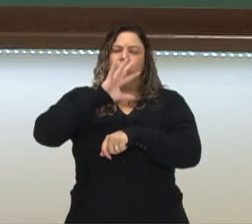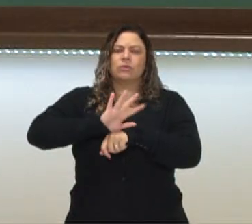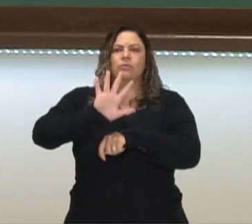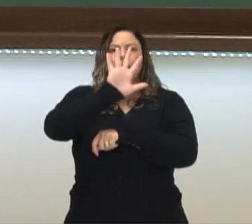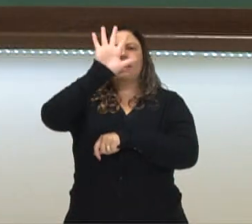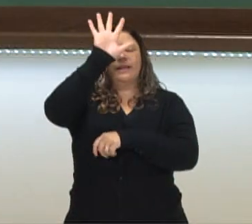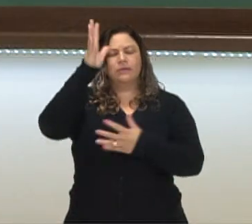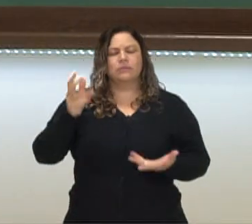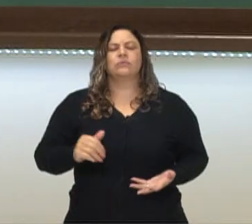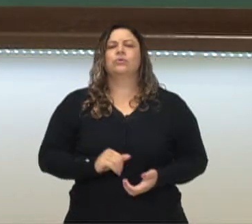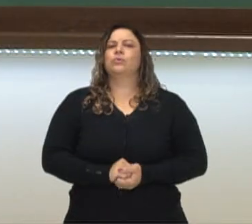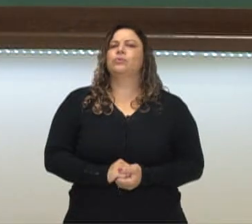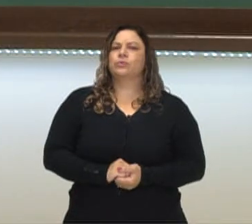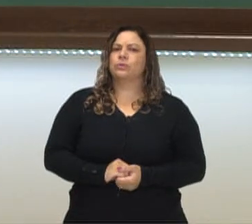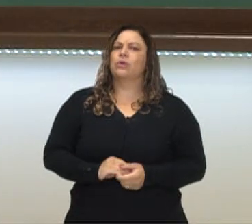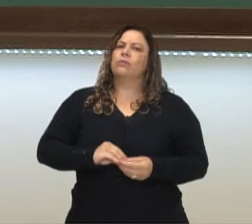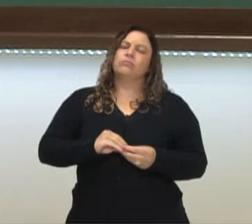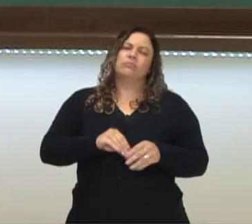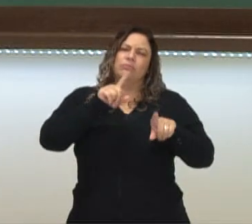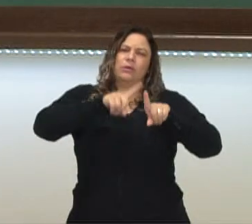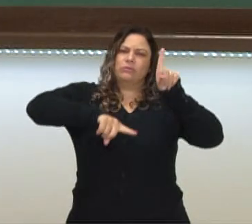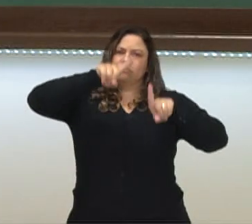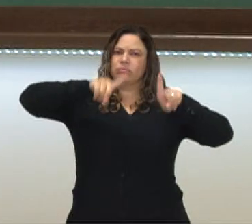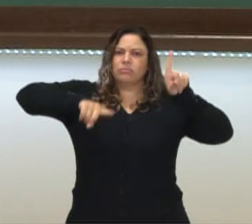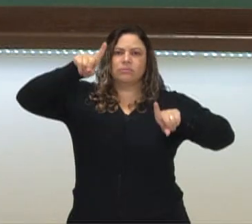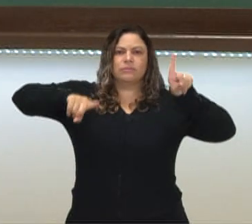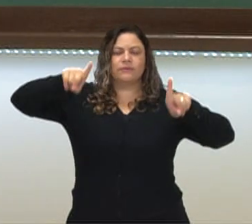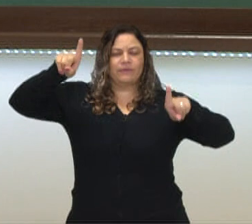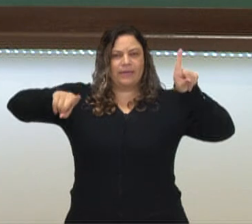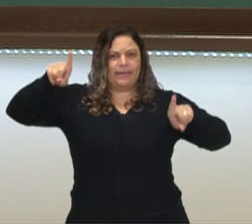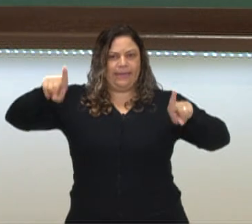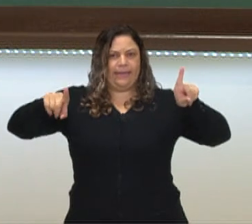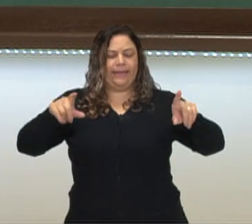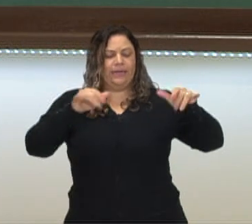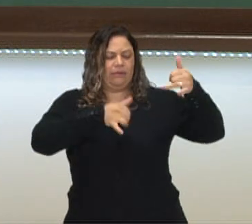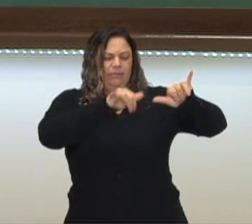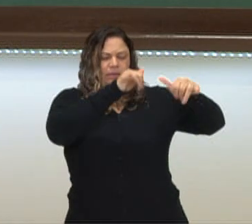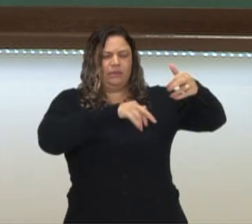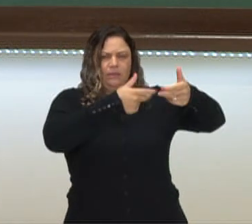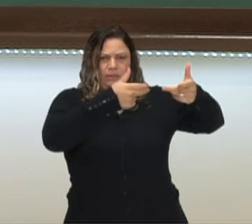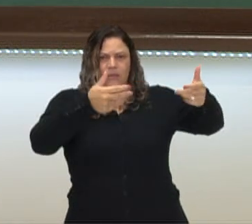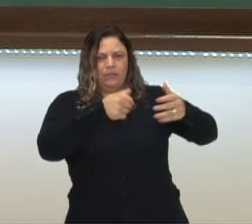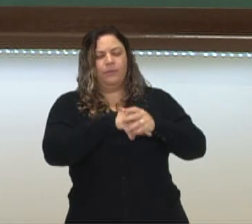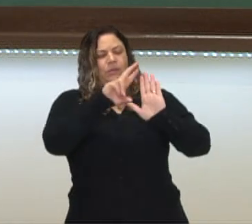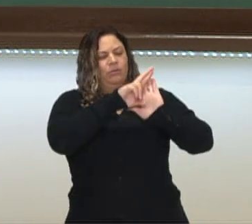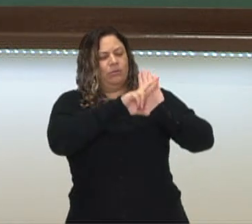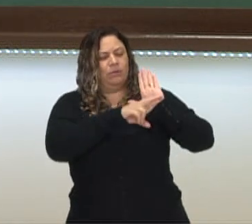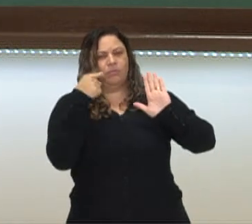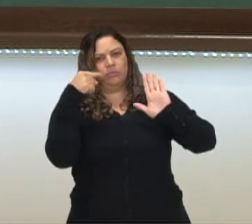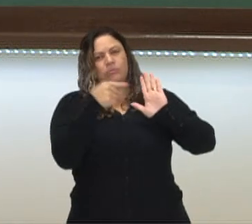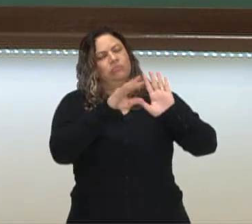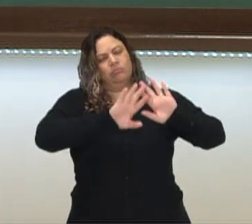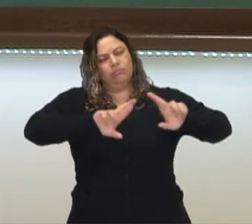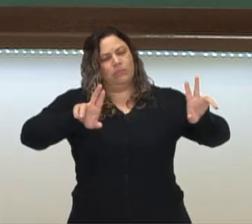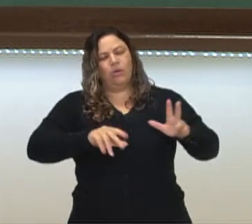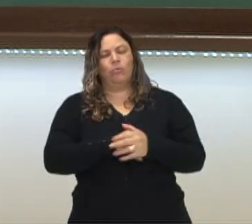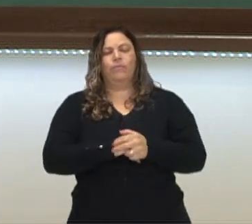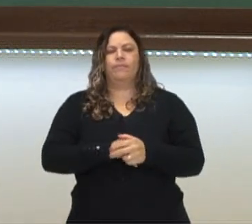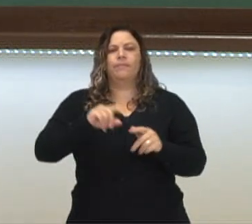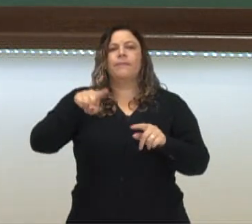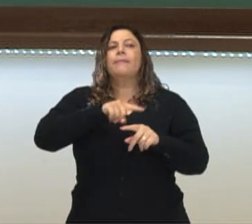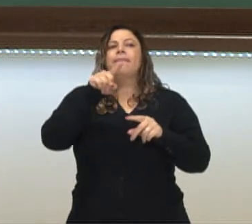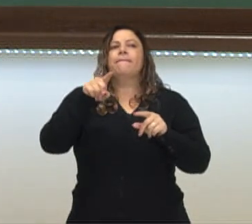Vamos agora ver alguns tipos de soluções. Lembra que eu falei sólido, líquido e